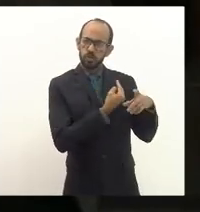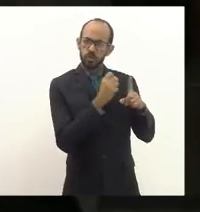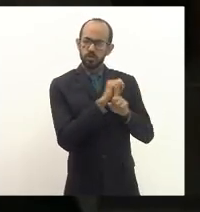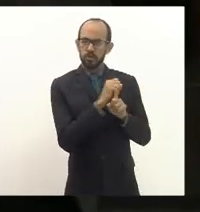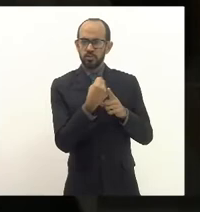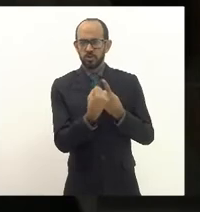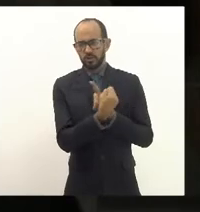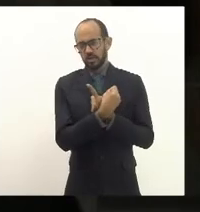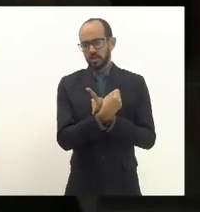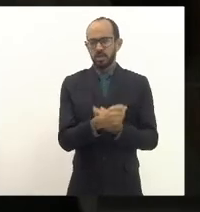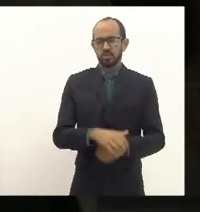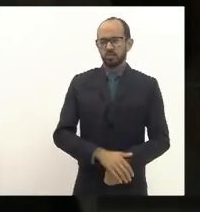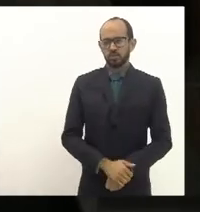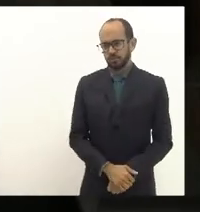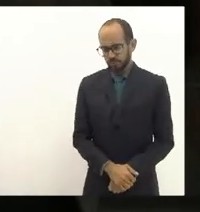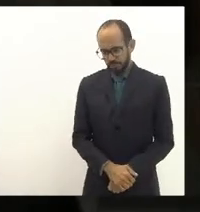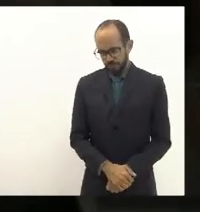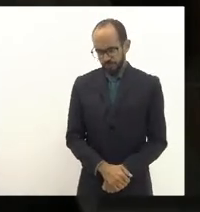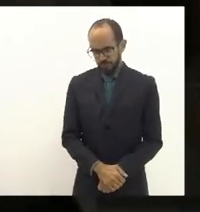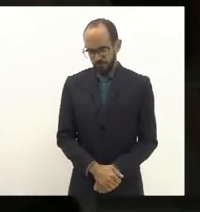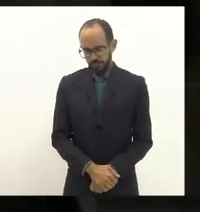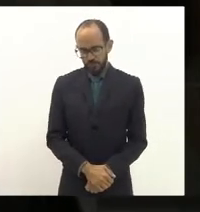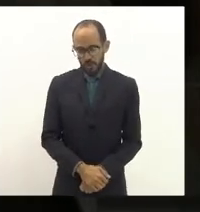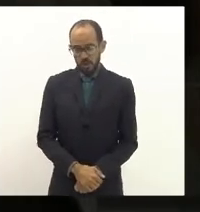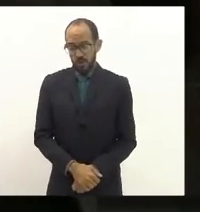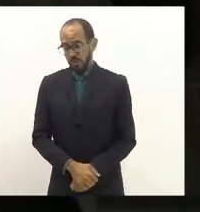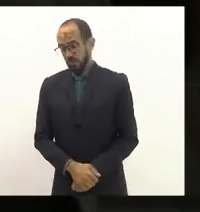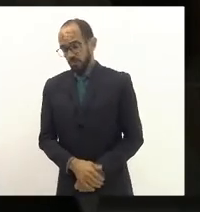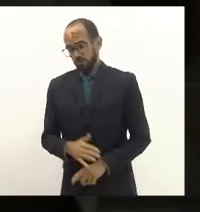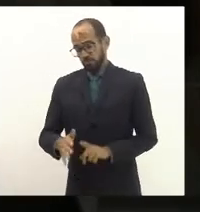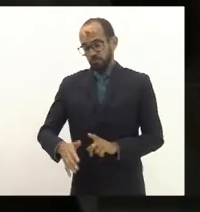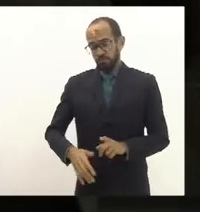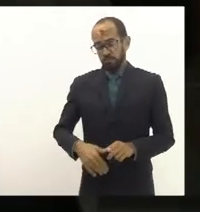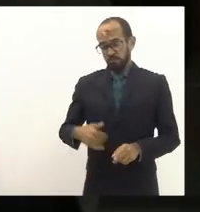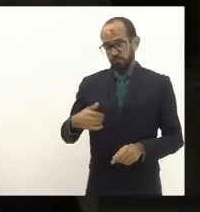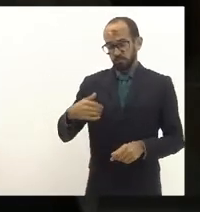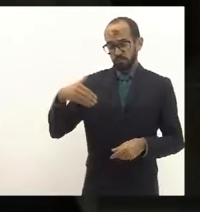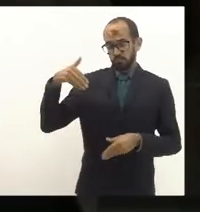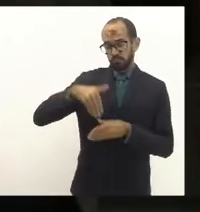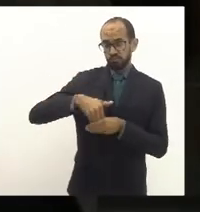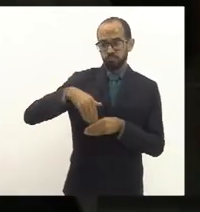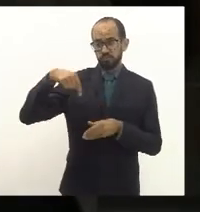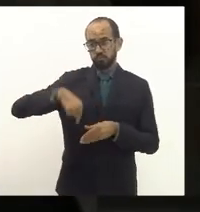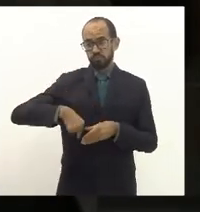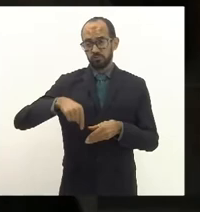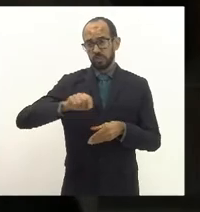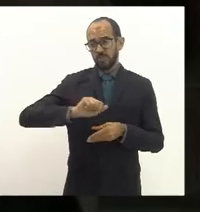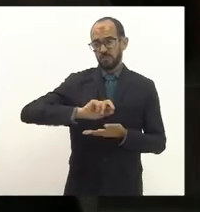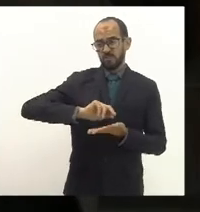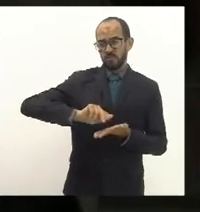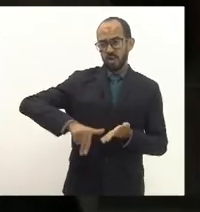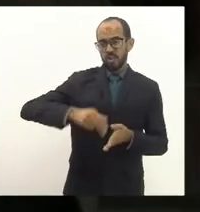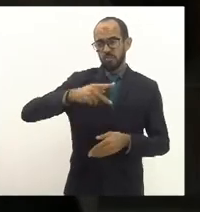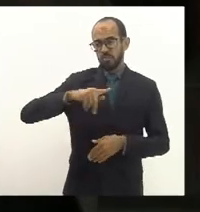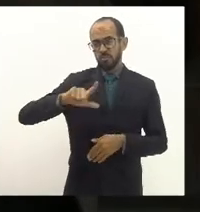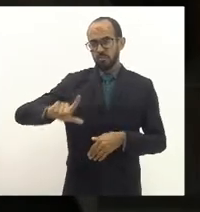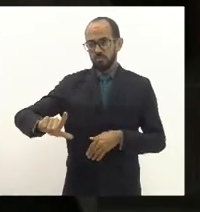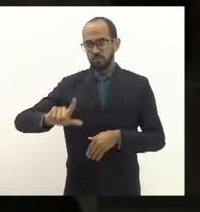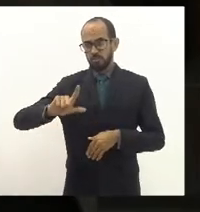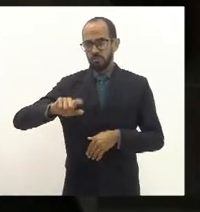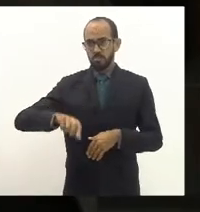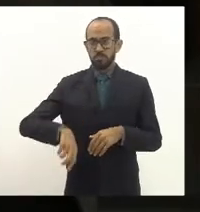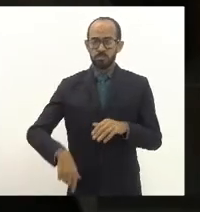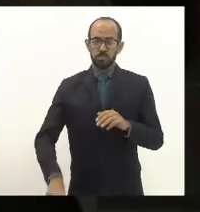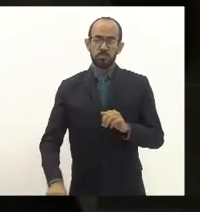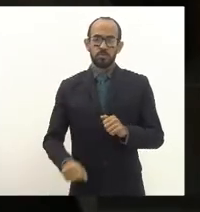sociedade. Tratamos aqui de diversos projetos de lei, quer